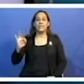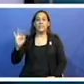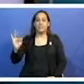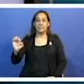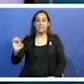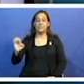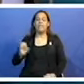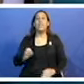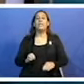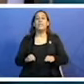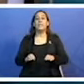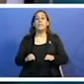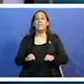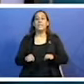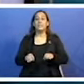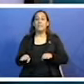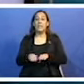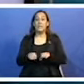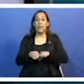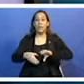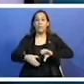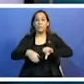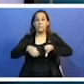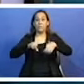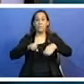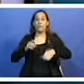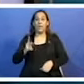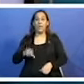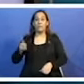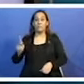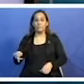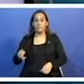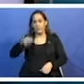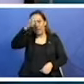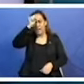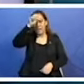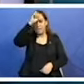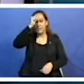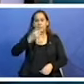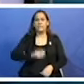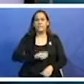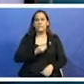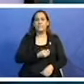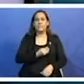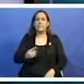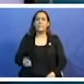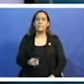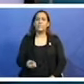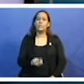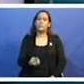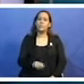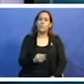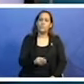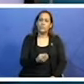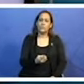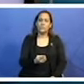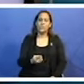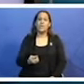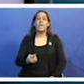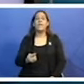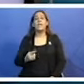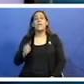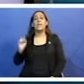lá me formei-me professora, aprendendo todo dia nessa vida duradoura. Quem amar